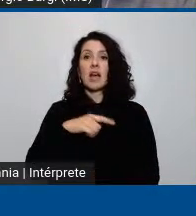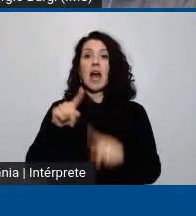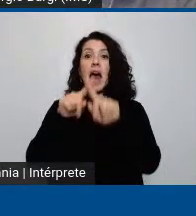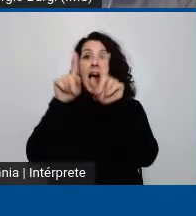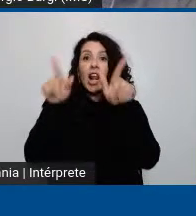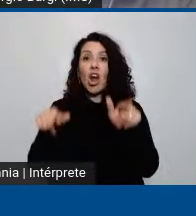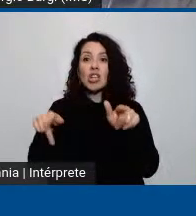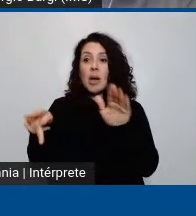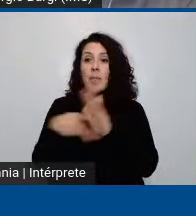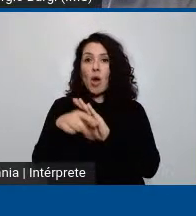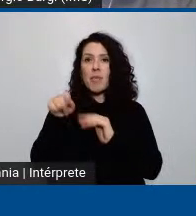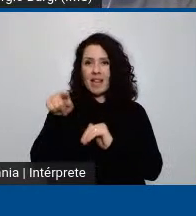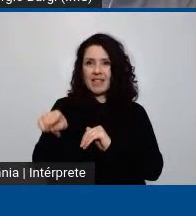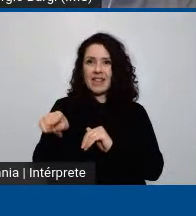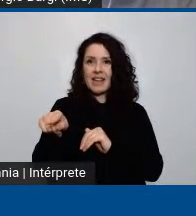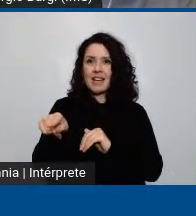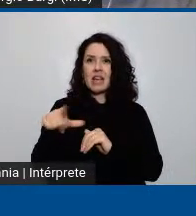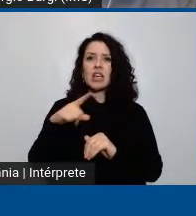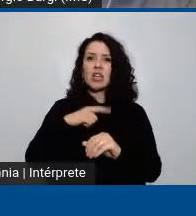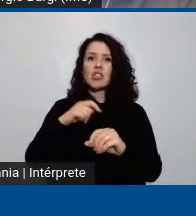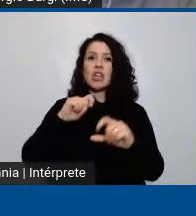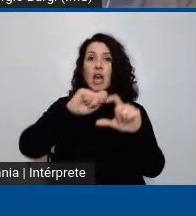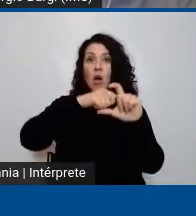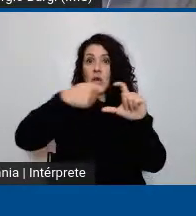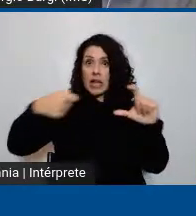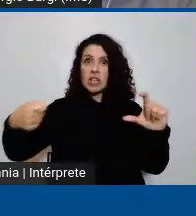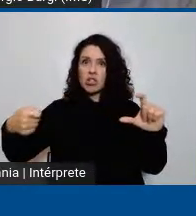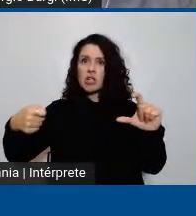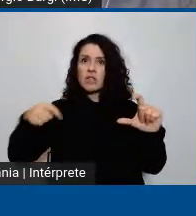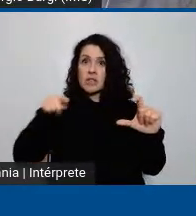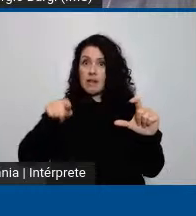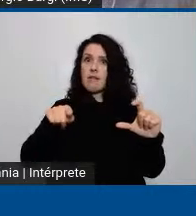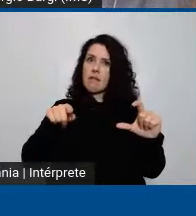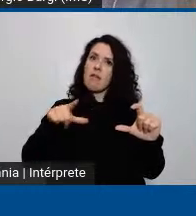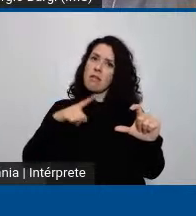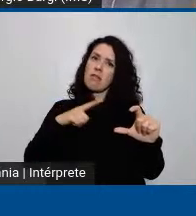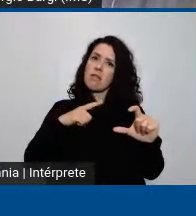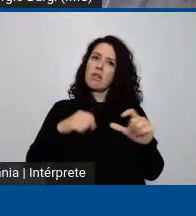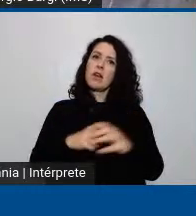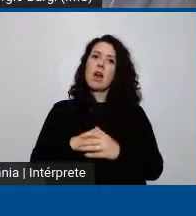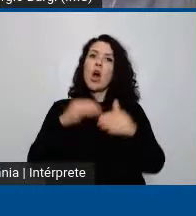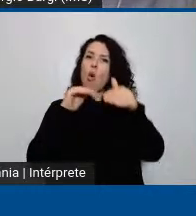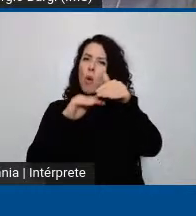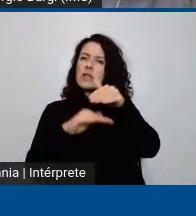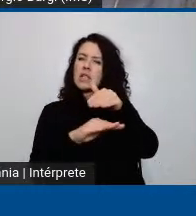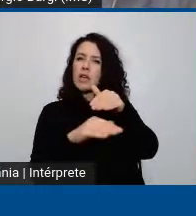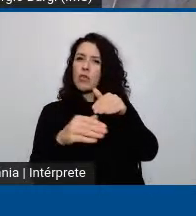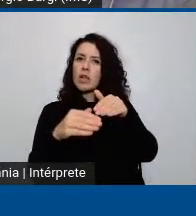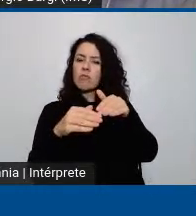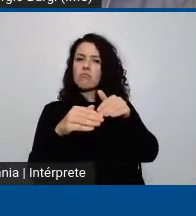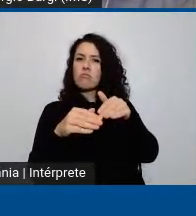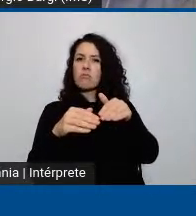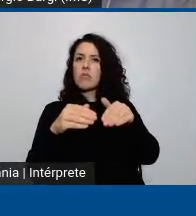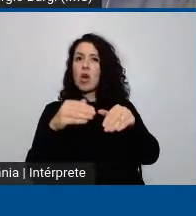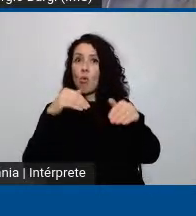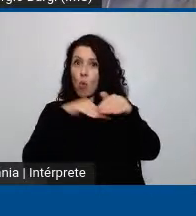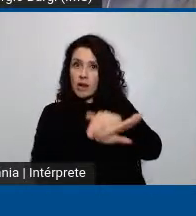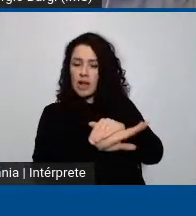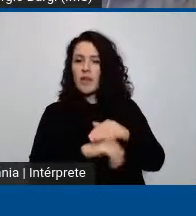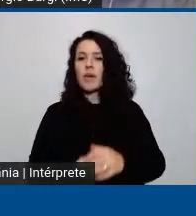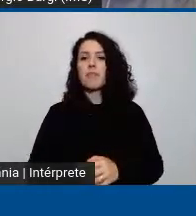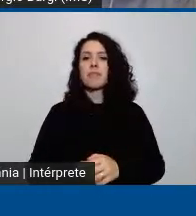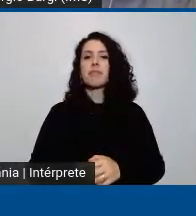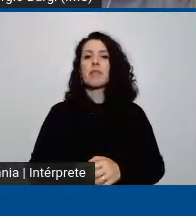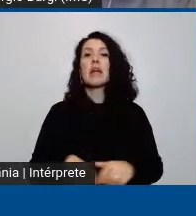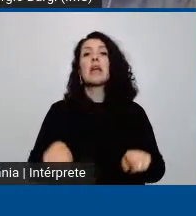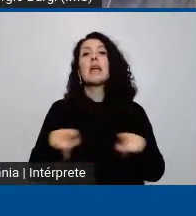a partir dos negativos em vidro, de seu acervo, né? Mas, além dos trabalhos comissionados, né, quer dizer, o